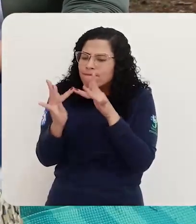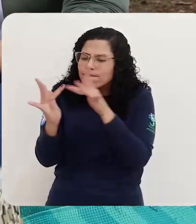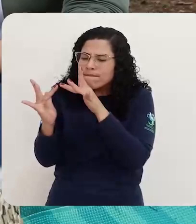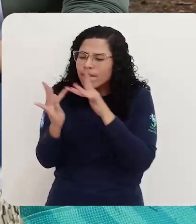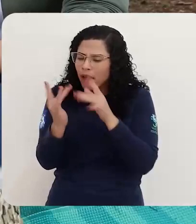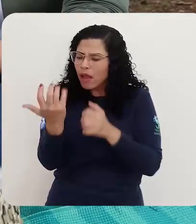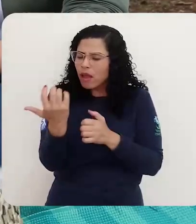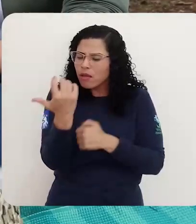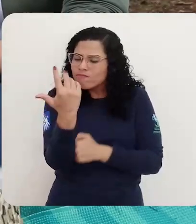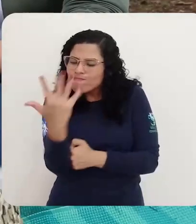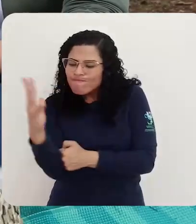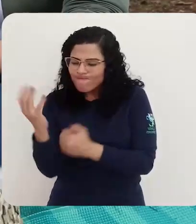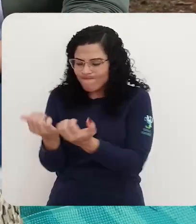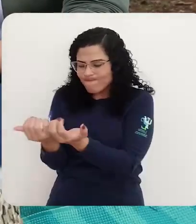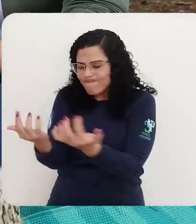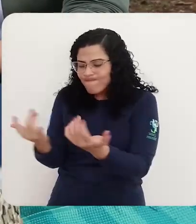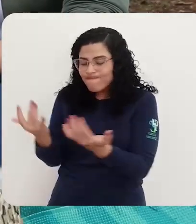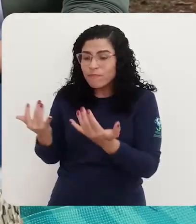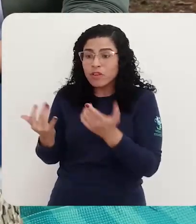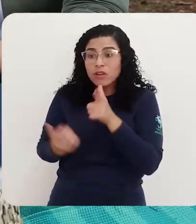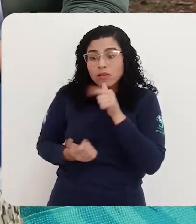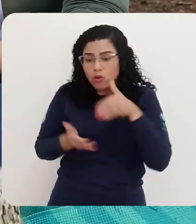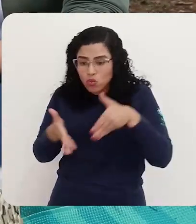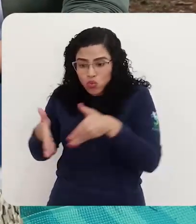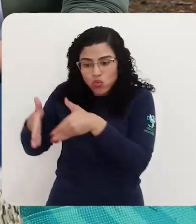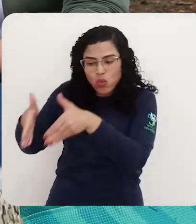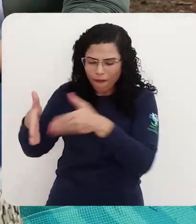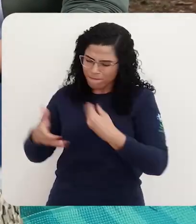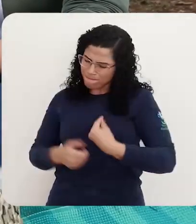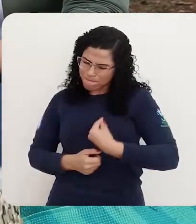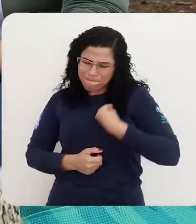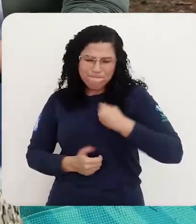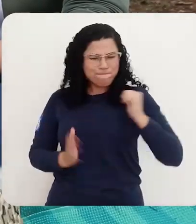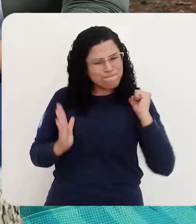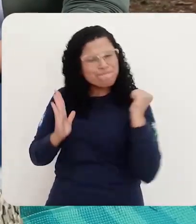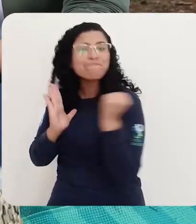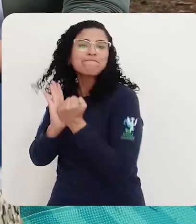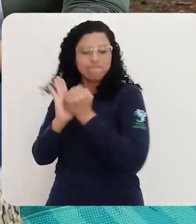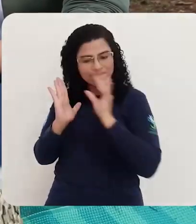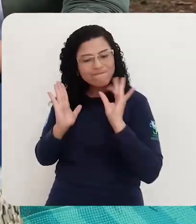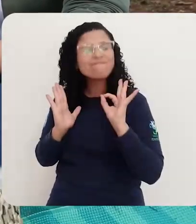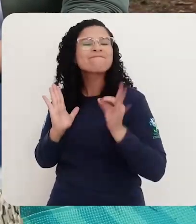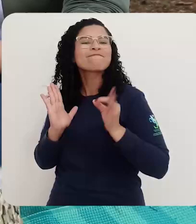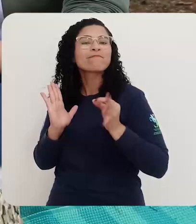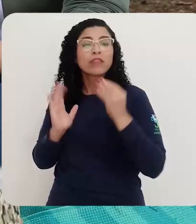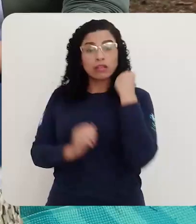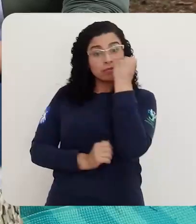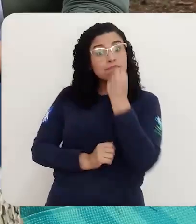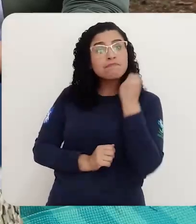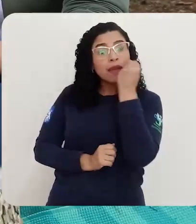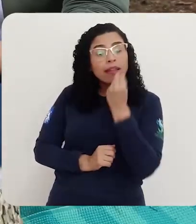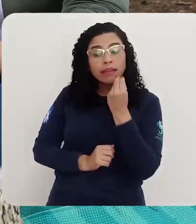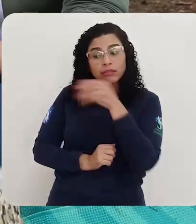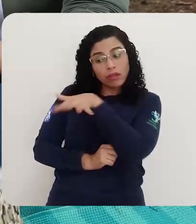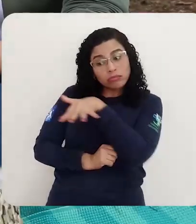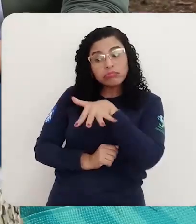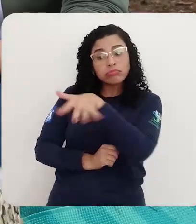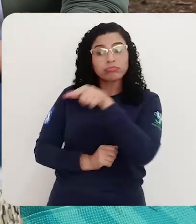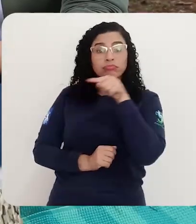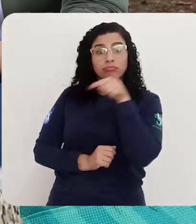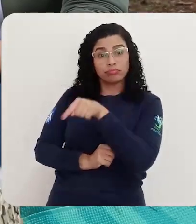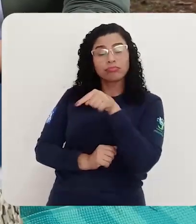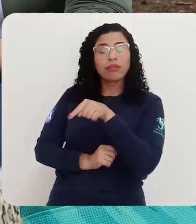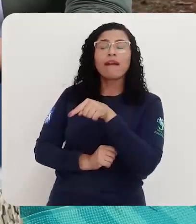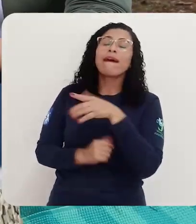né, em meio às plantas, em meio aos rios. Então isso é bem presente e marcante. As nossas experiências com